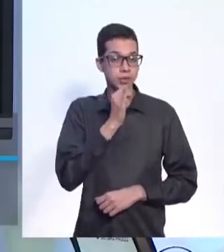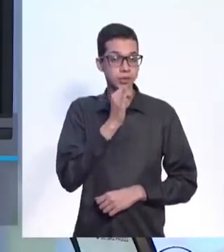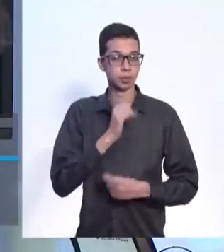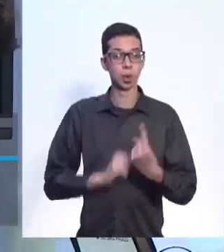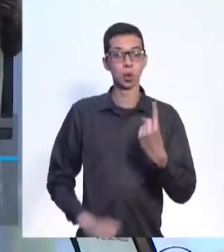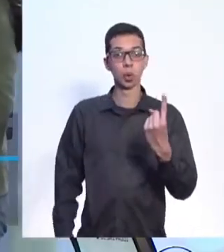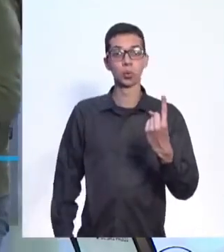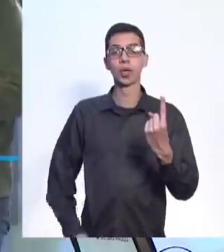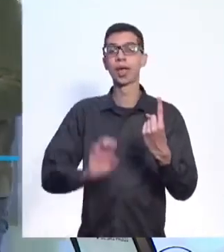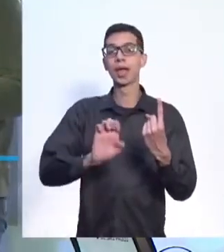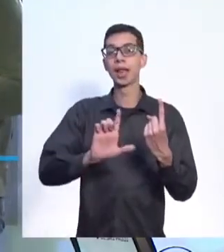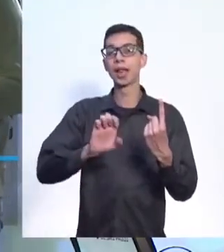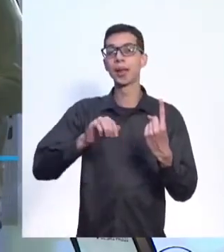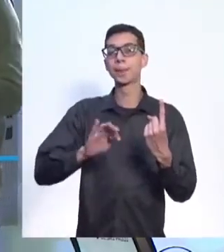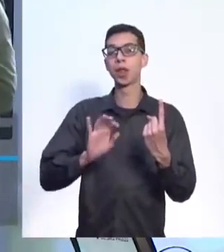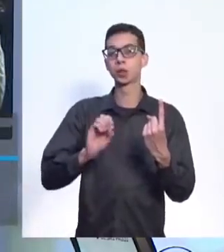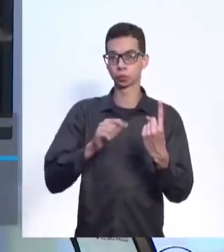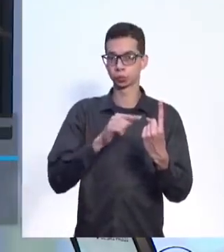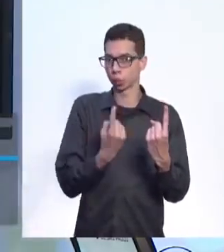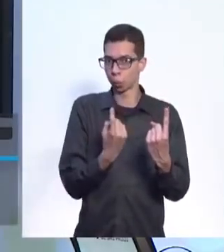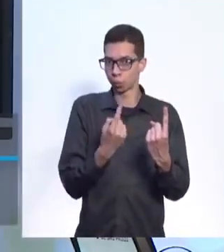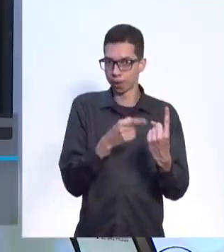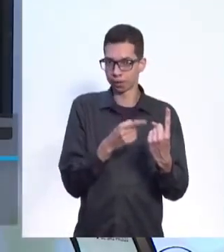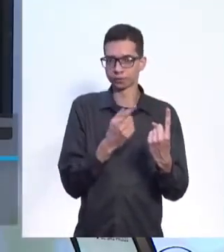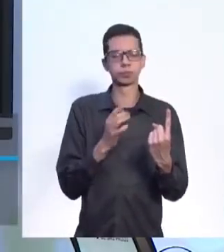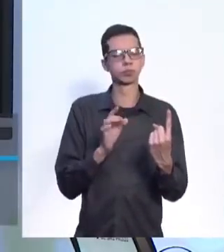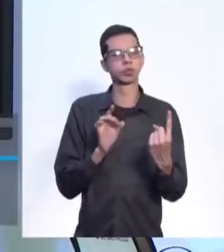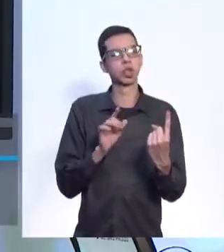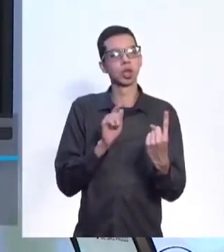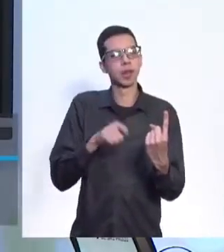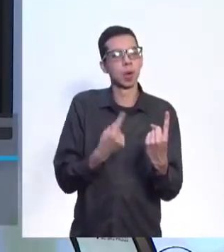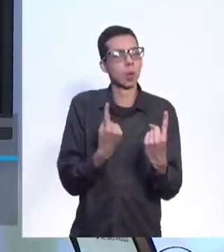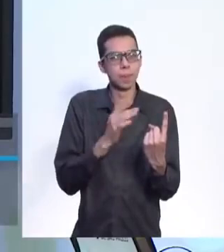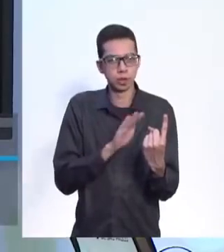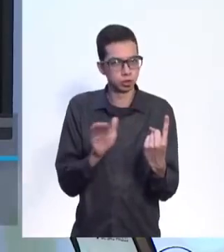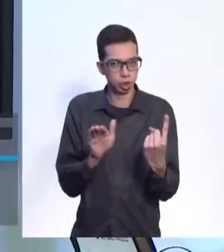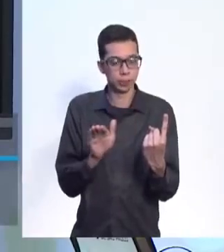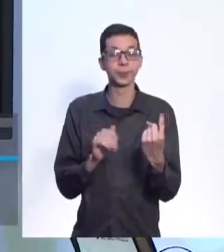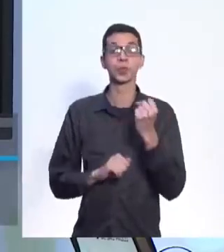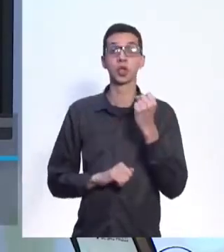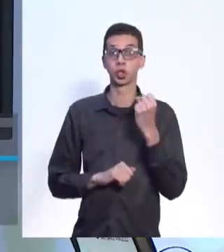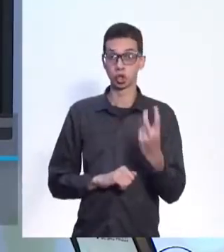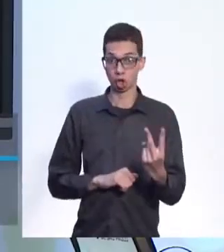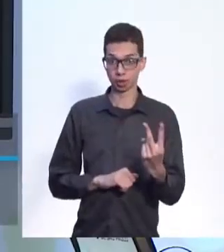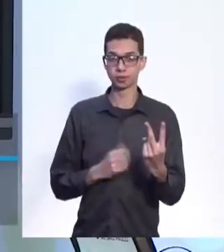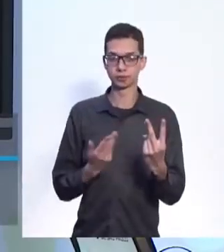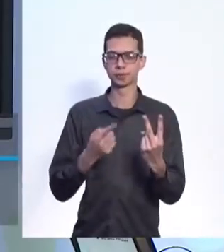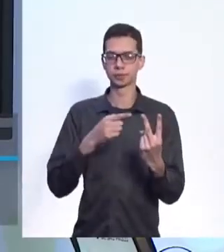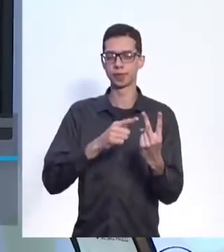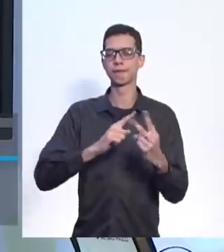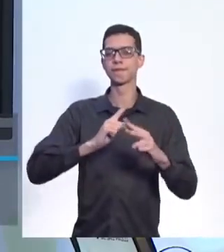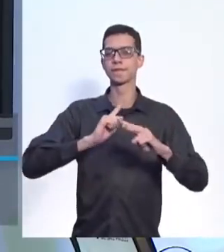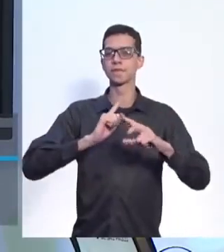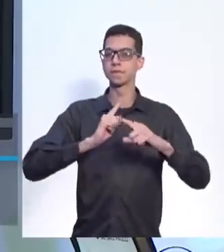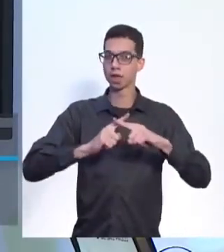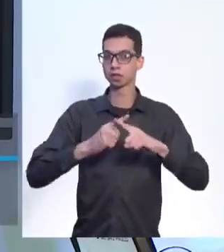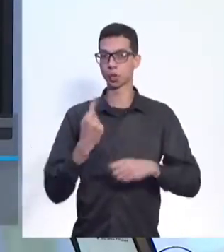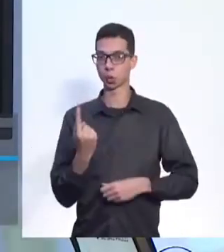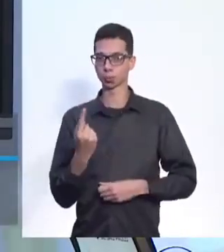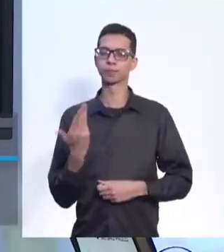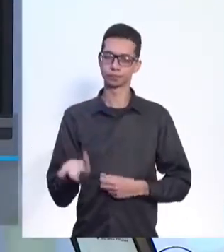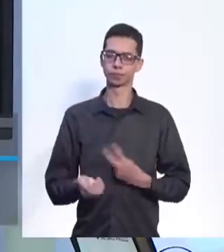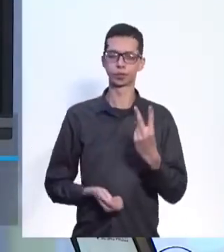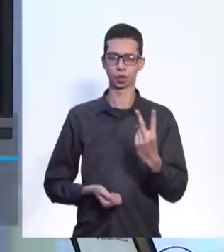elemento, somente uma possibilidade. 2 elementos, 2 vezes uma possibilidade.